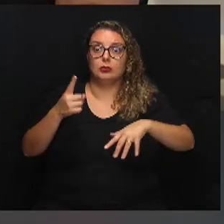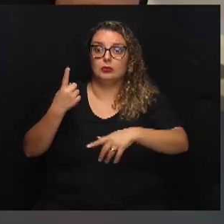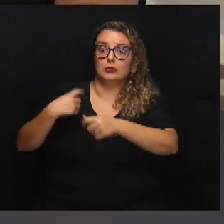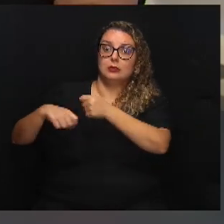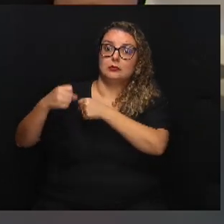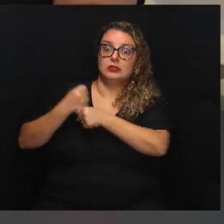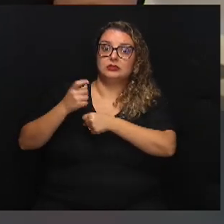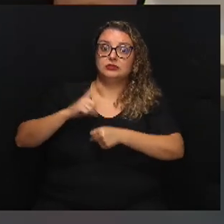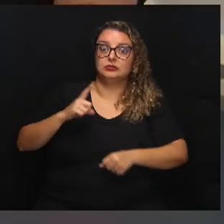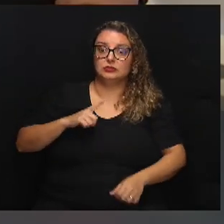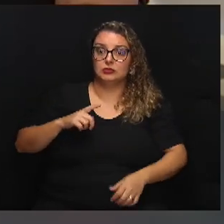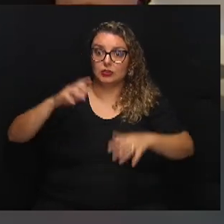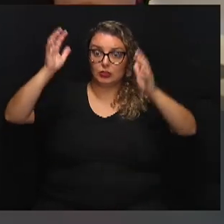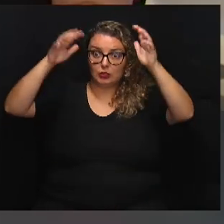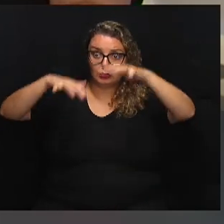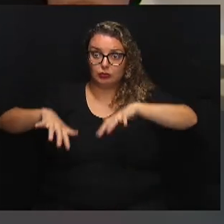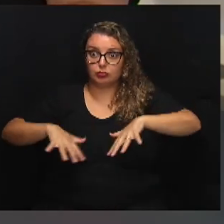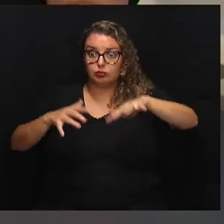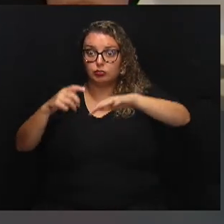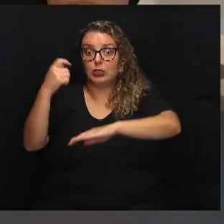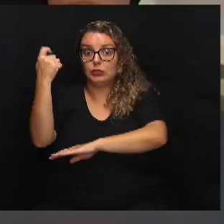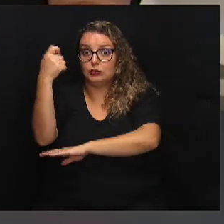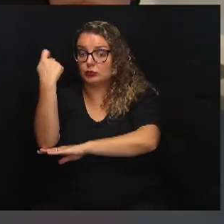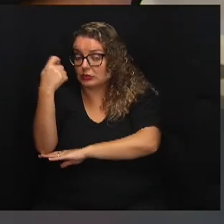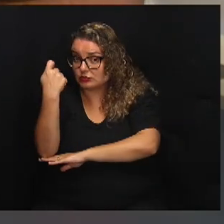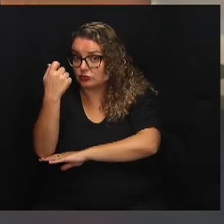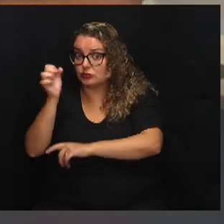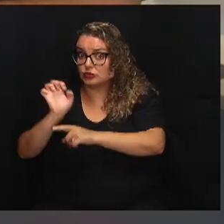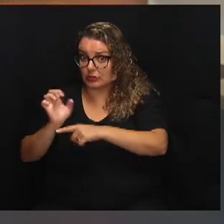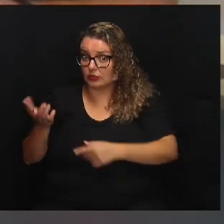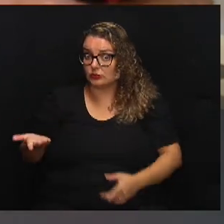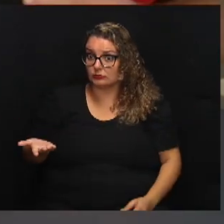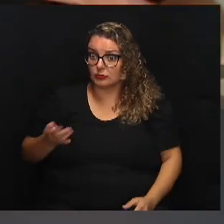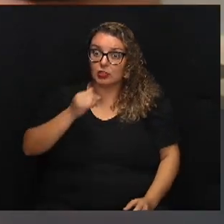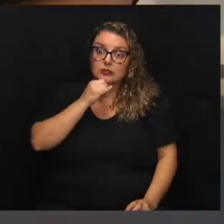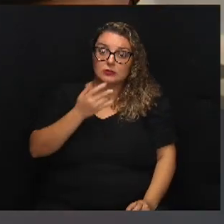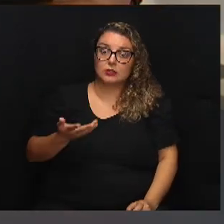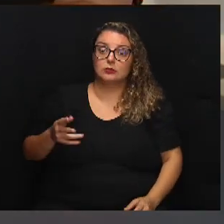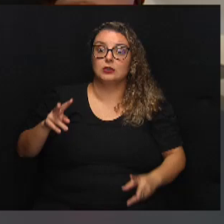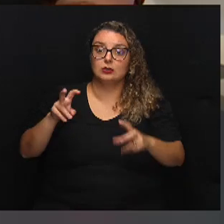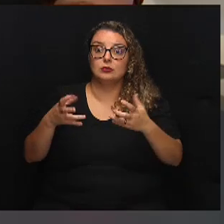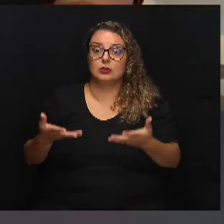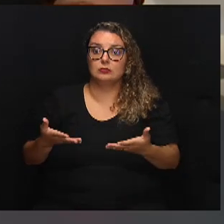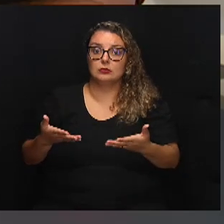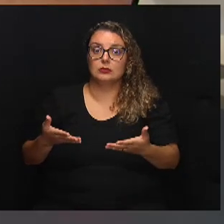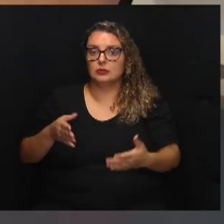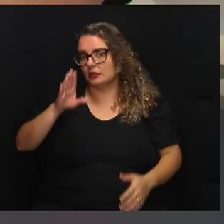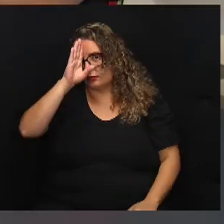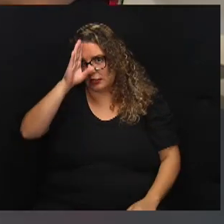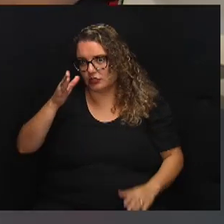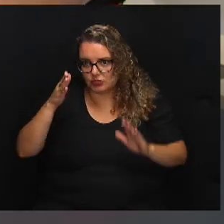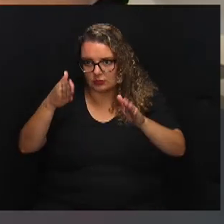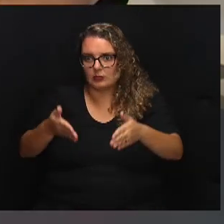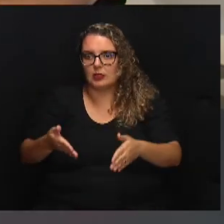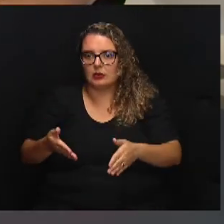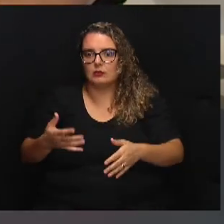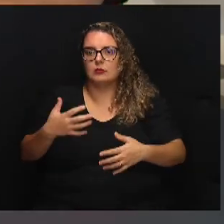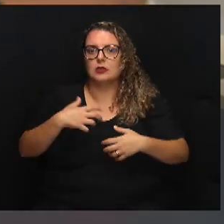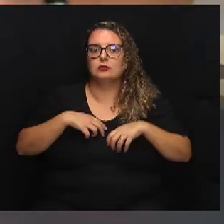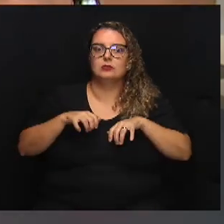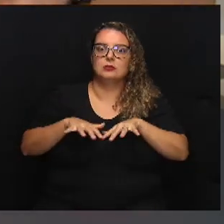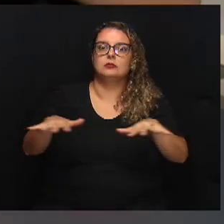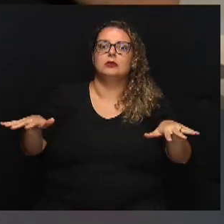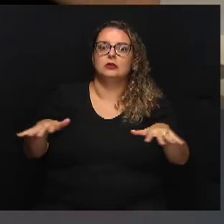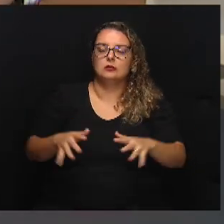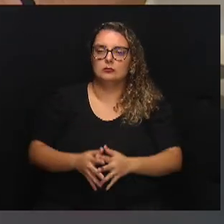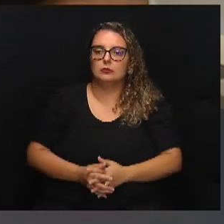nós tivemos aí as grandes enchentes no Rio Grande do Sul, por exemplo. Um tema como esse não cairia diretamente, mas cairia de maneira mais ampla.